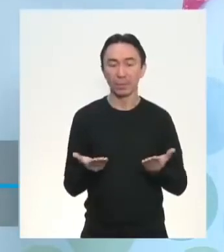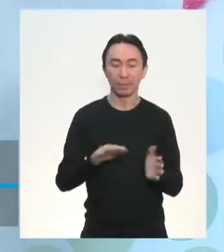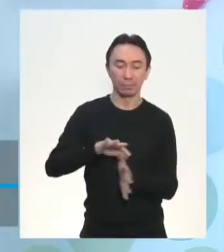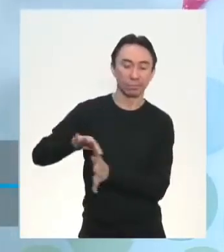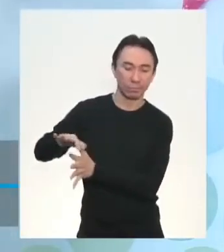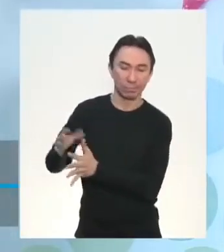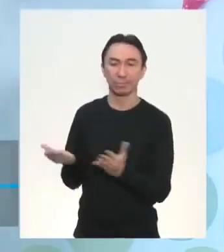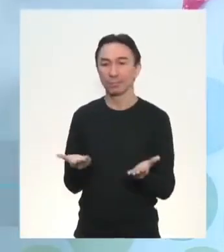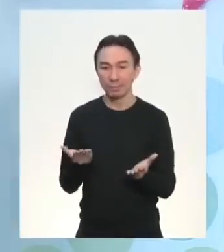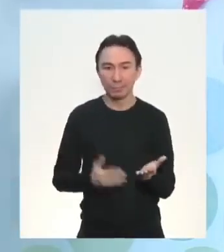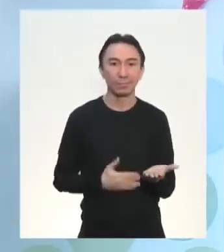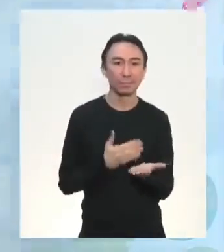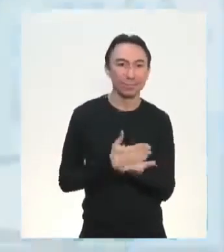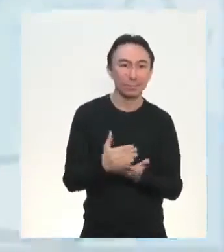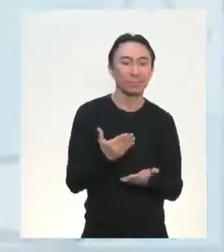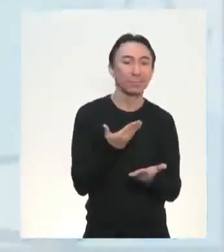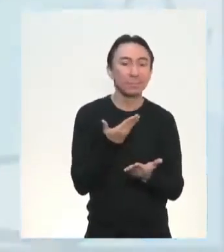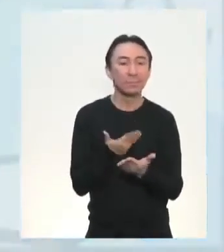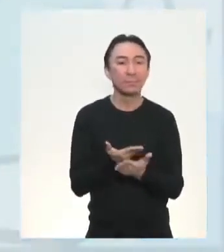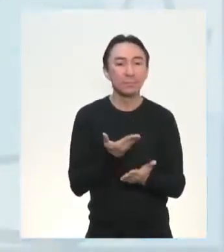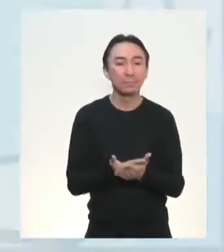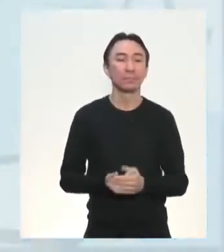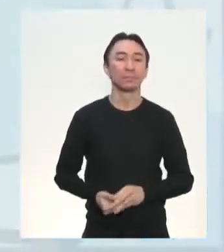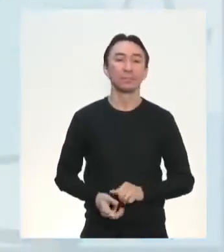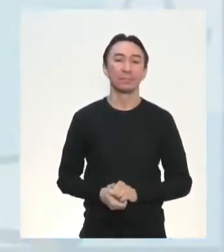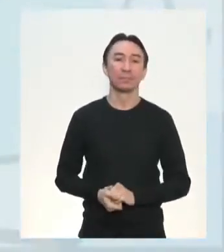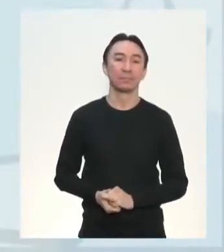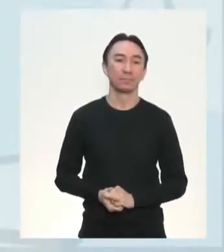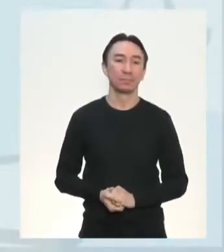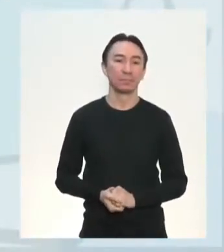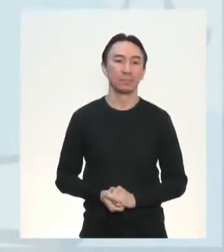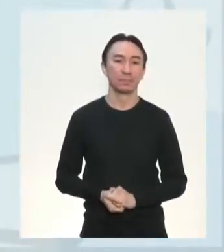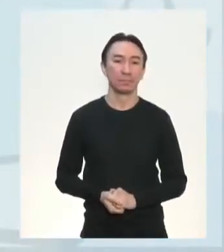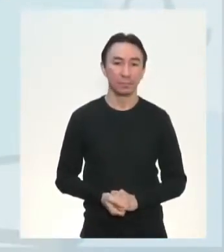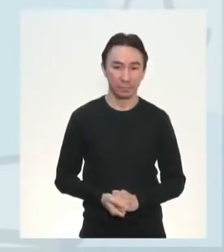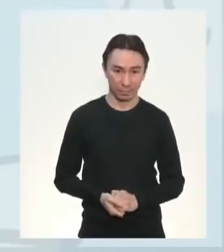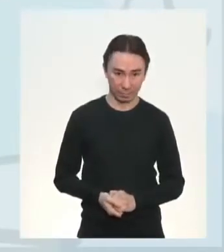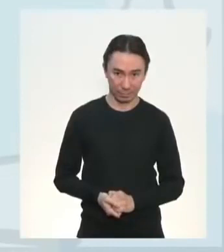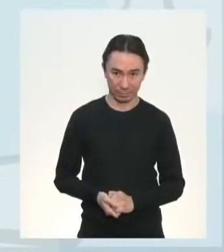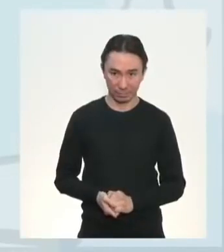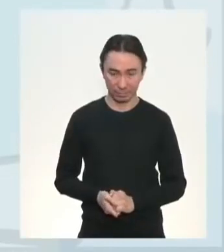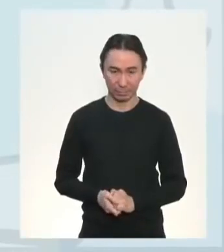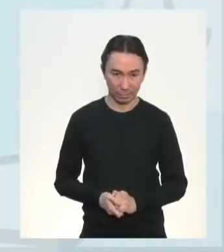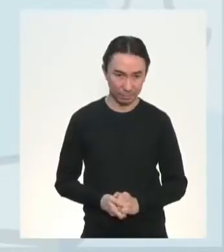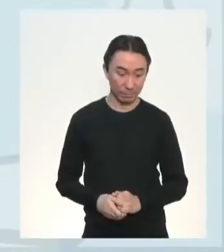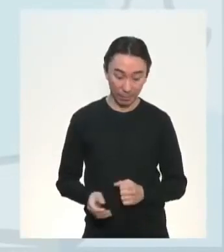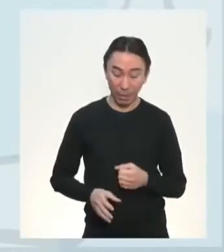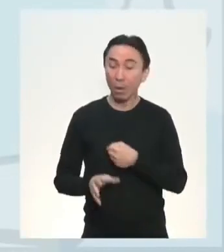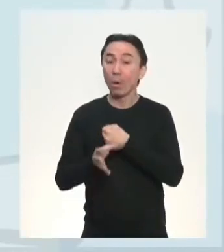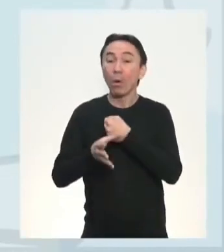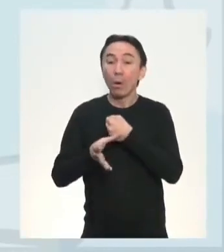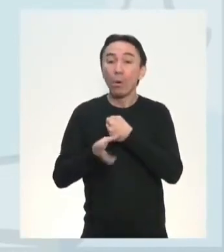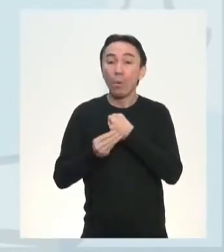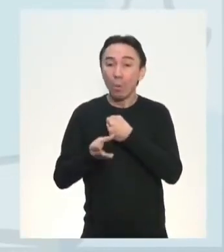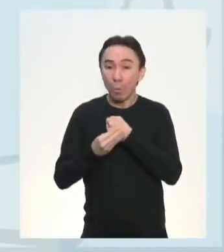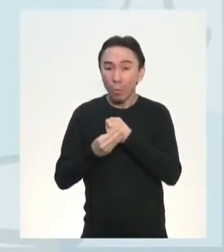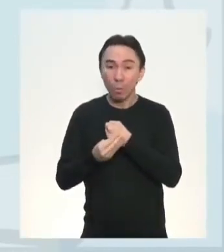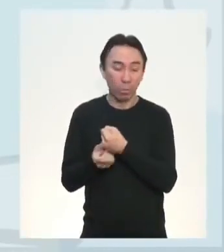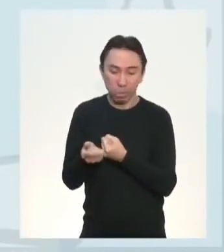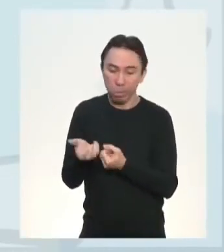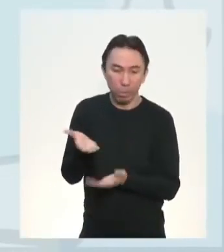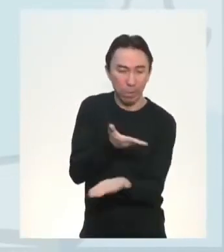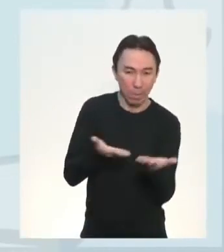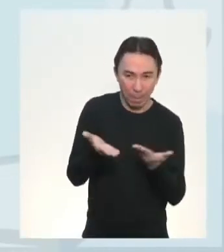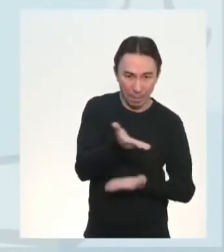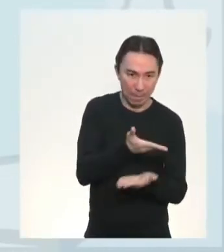ok? Pode colocar para eles, por favor. Então, vamos lá. Compartilhando conhecimento. Quando você está lendo